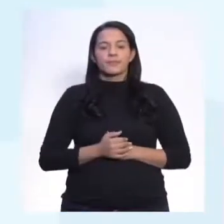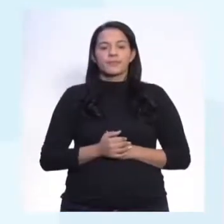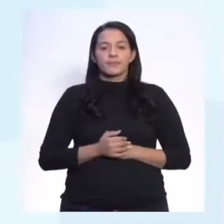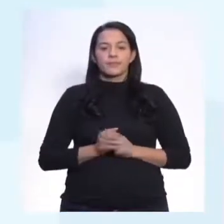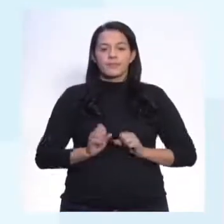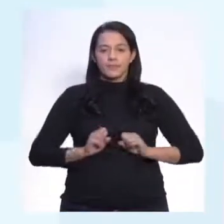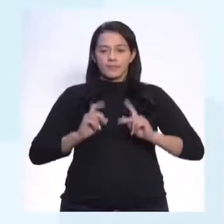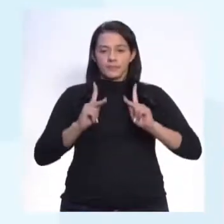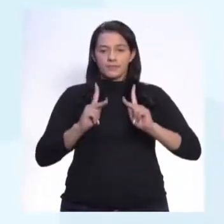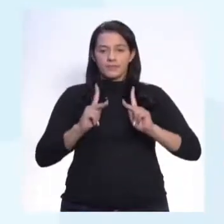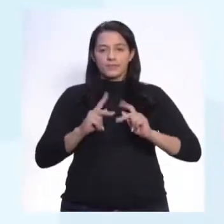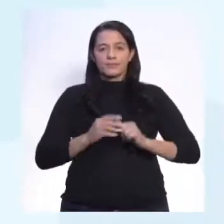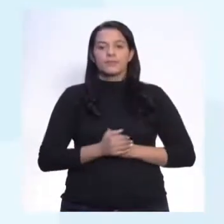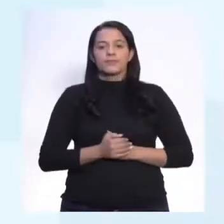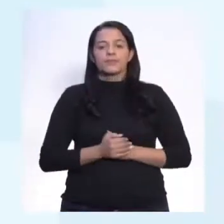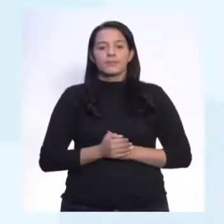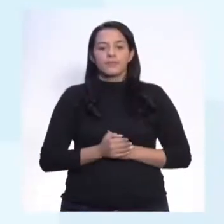ok?